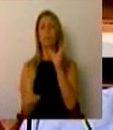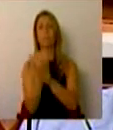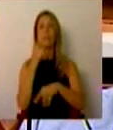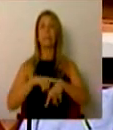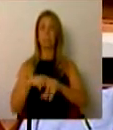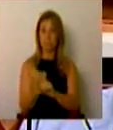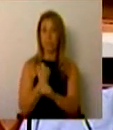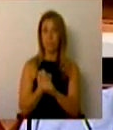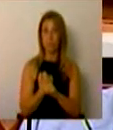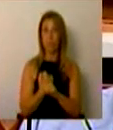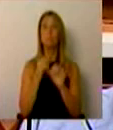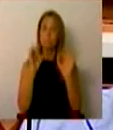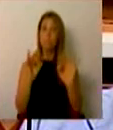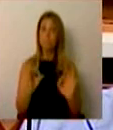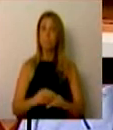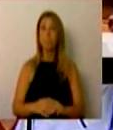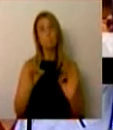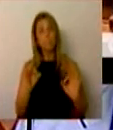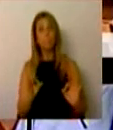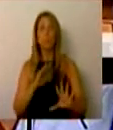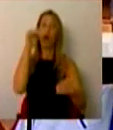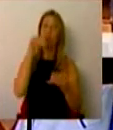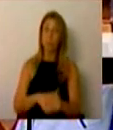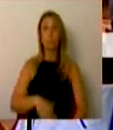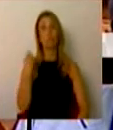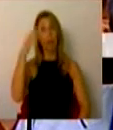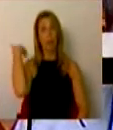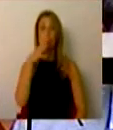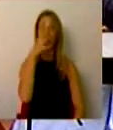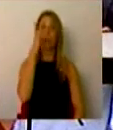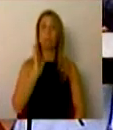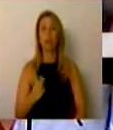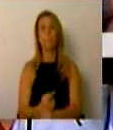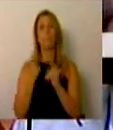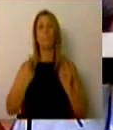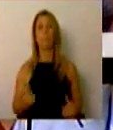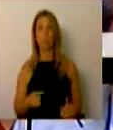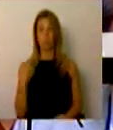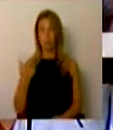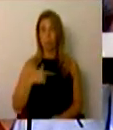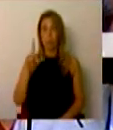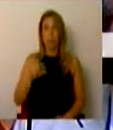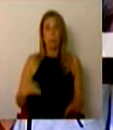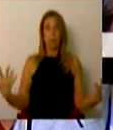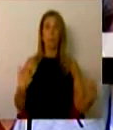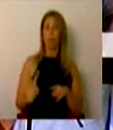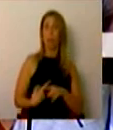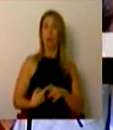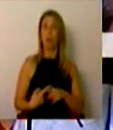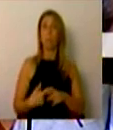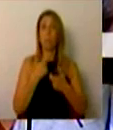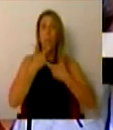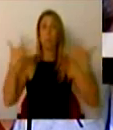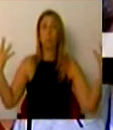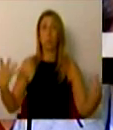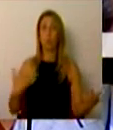tempo de serviço. Exatamente. Votámos e explicámos na altura porquê. Porque nós também temos todas as ambições do mundo. Mas